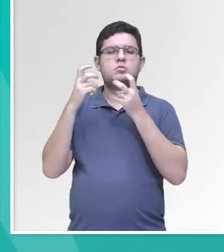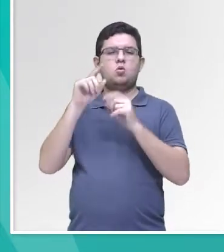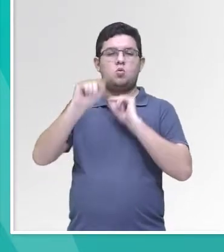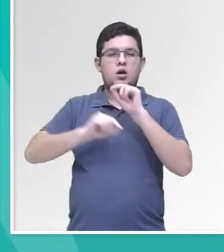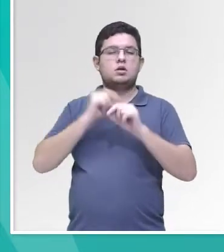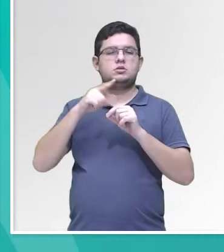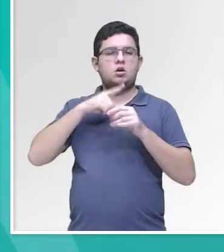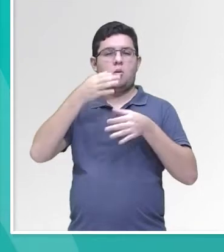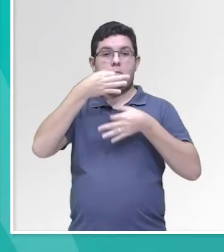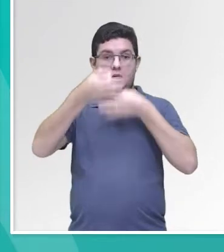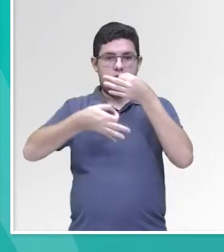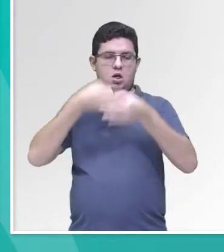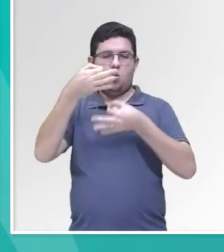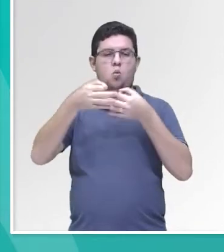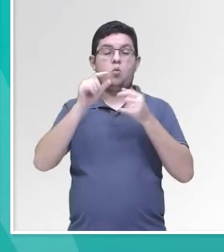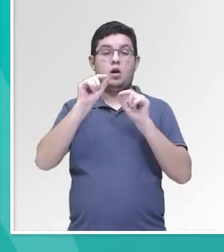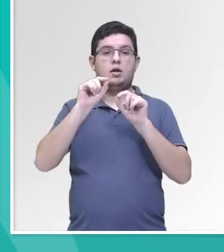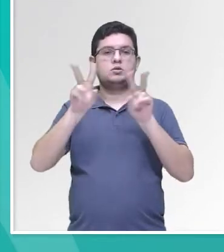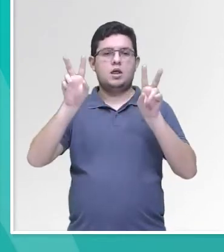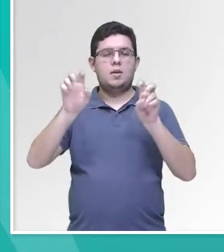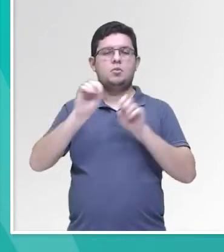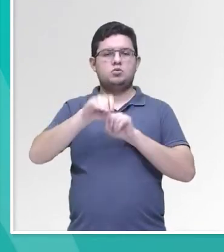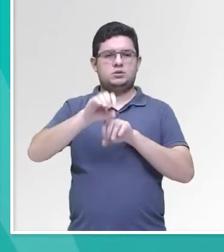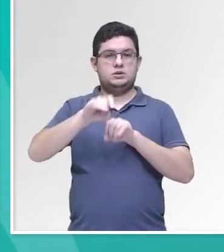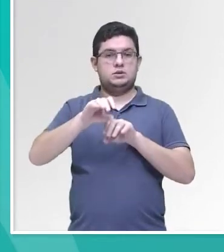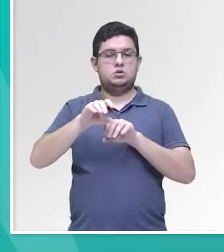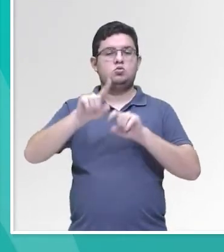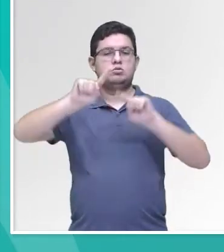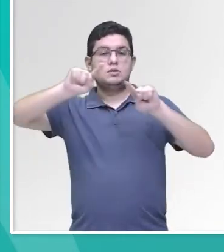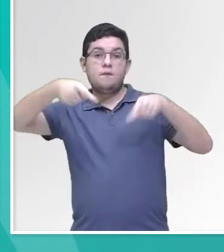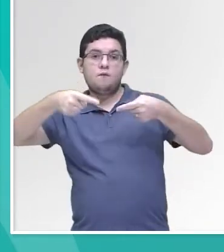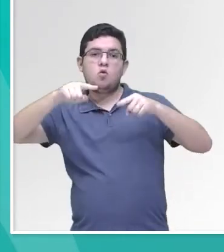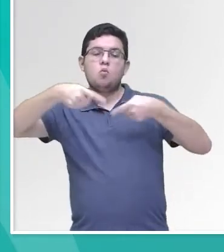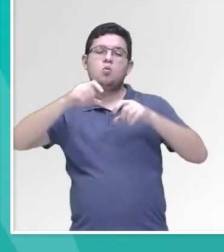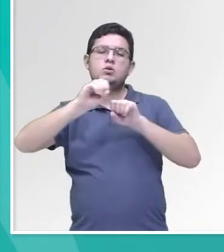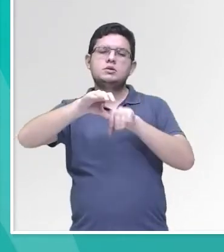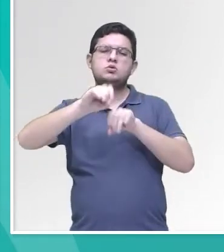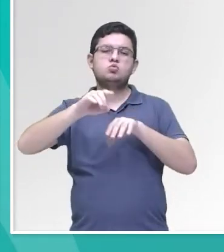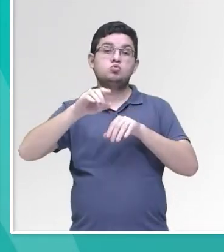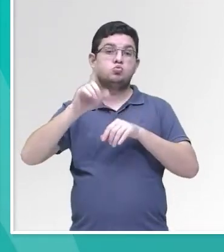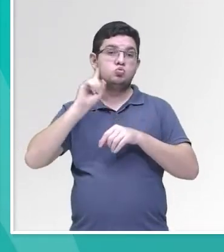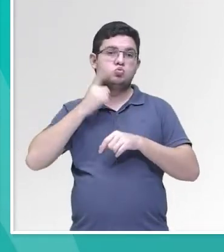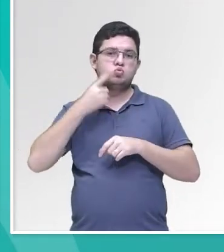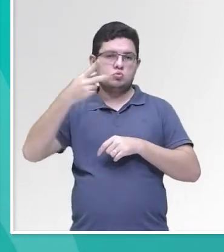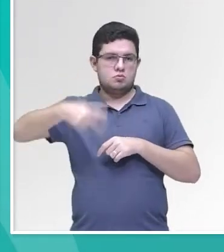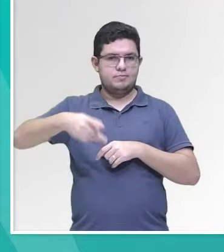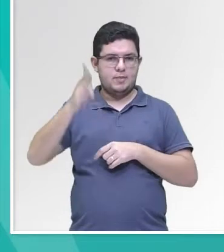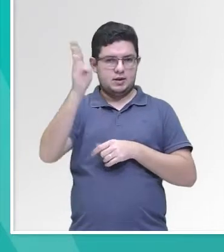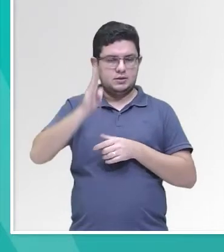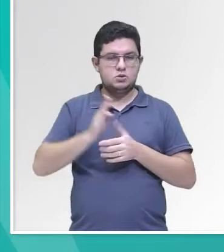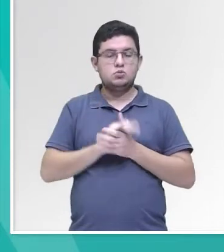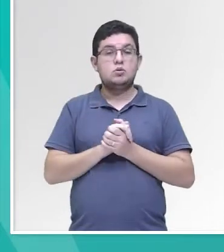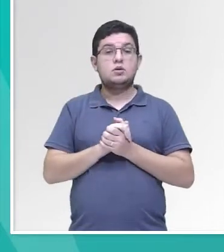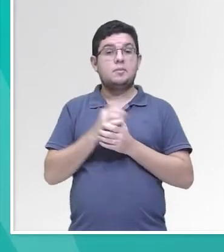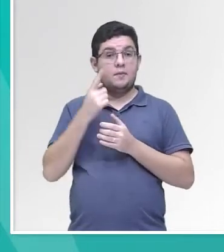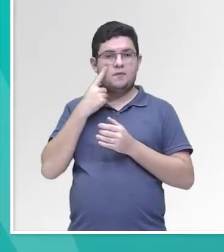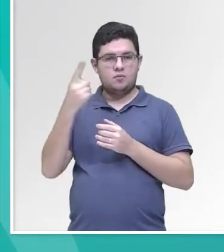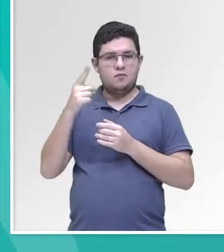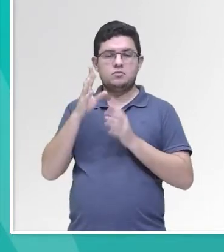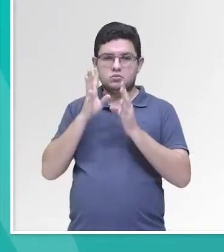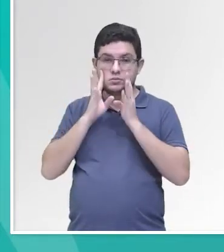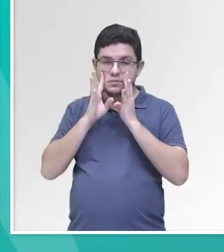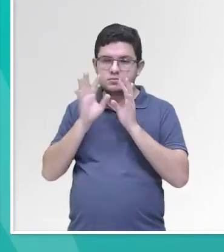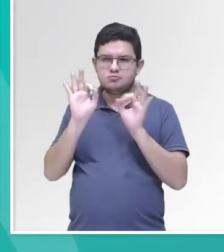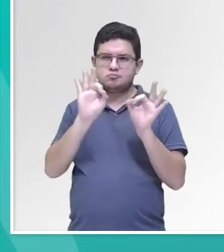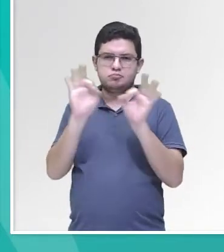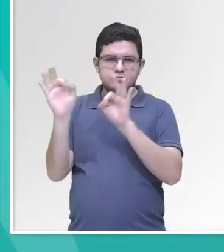os desafios para a educação de surdos no Brasil, e argumentar a respeito dele, tá bom? Então,